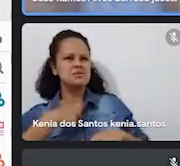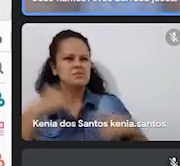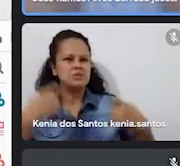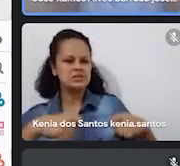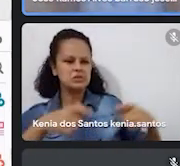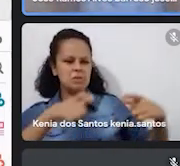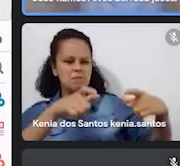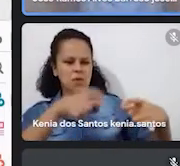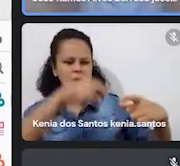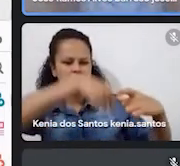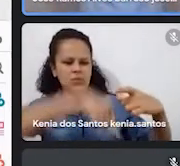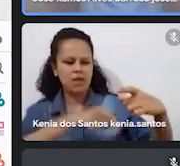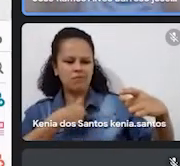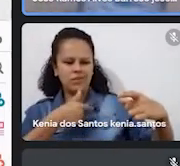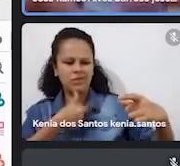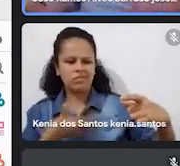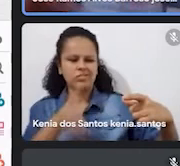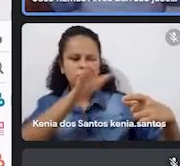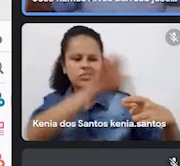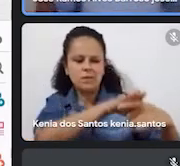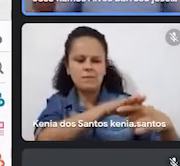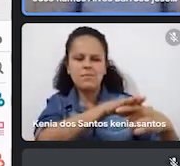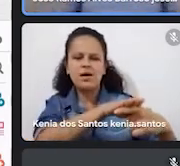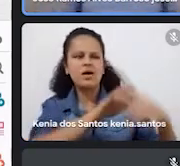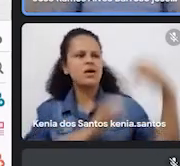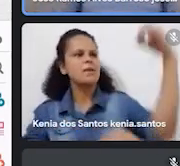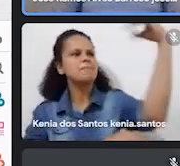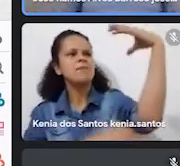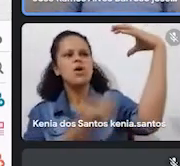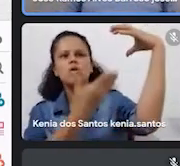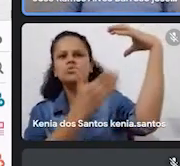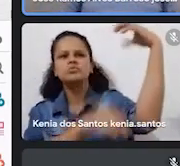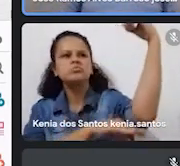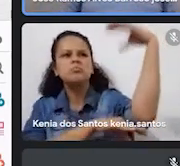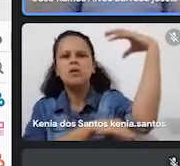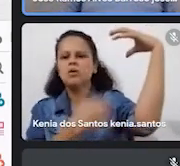em cima do poste? O serviço é no poste, o que é que tem a ver um buraco?